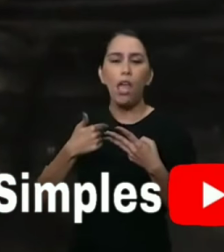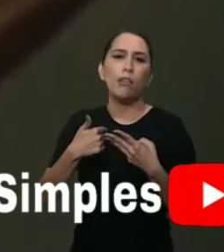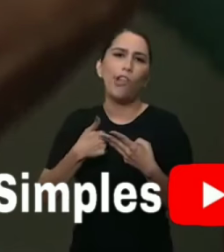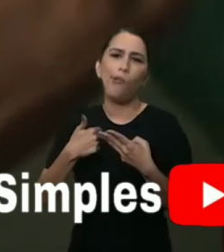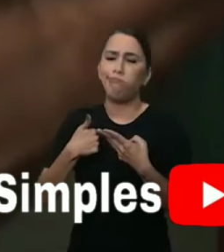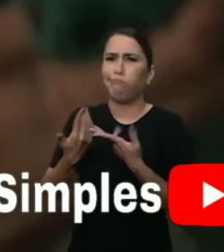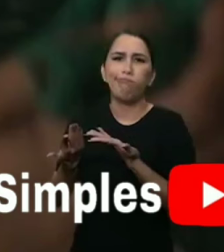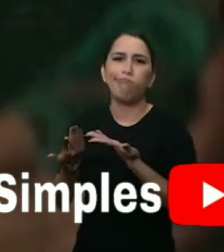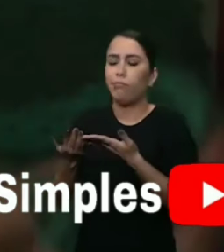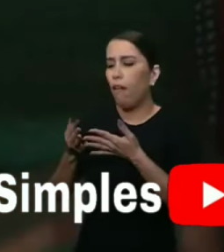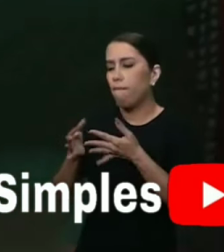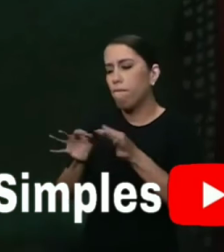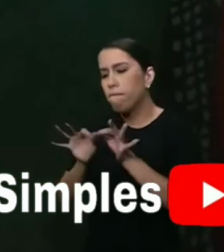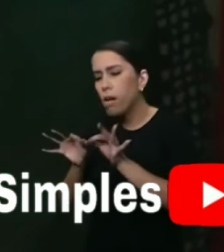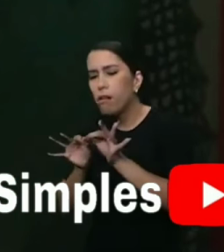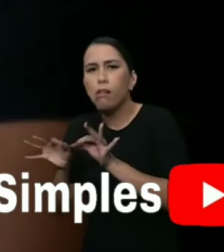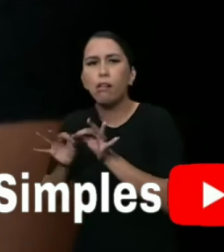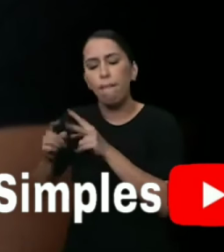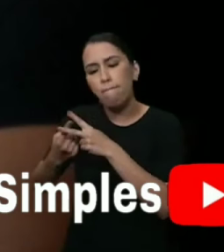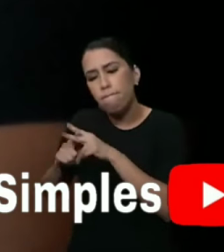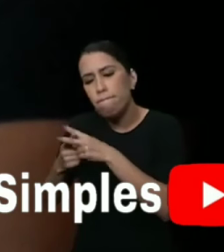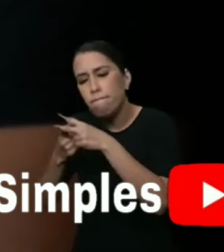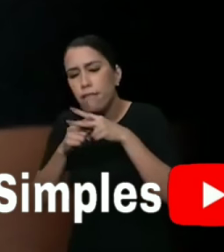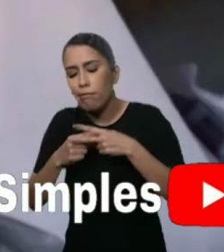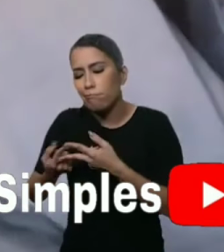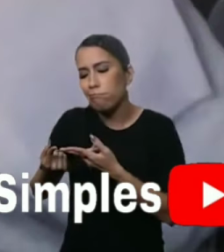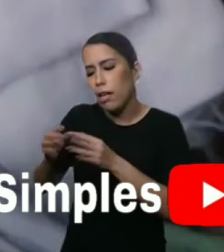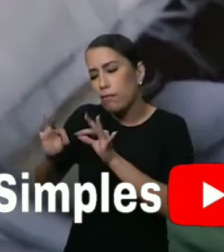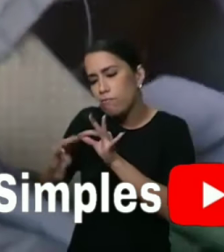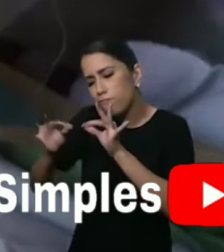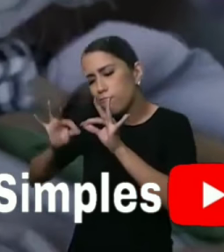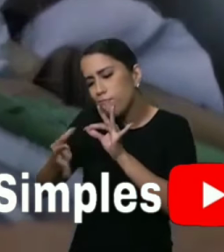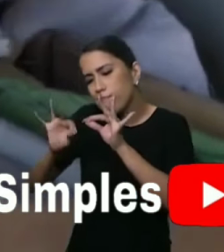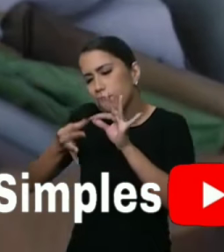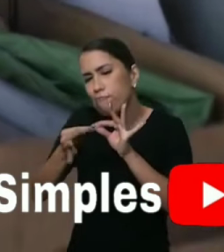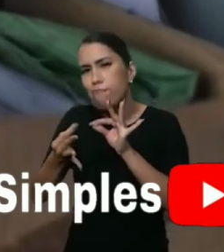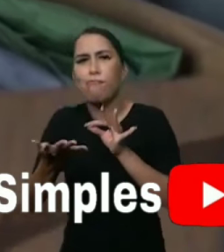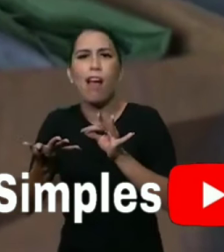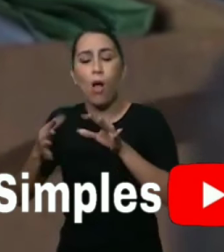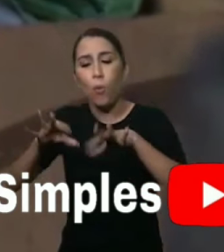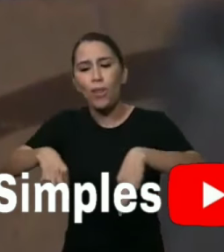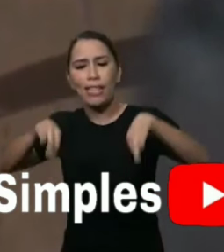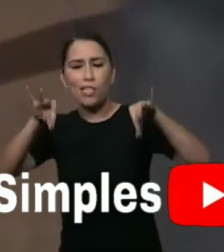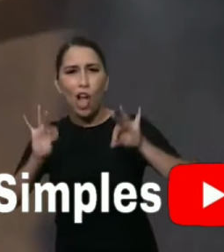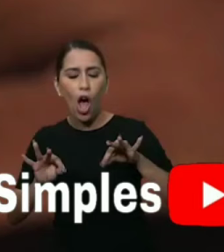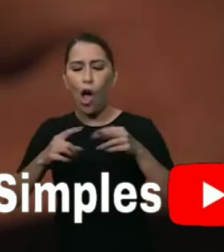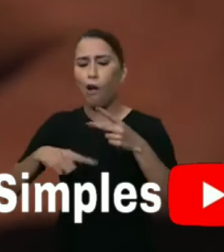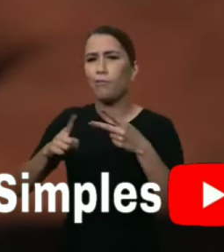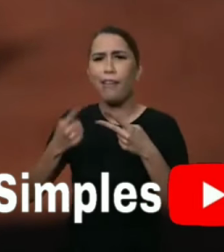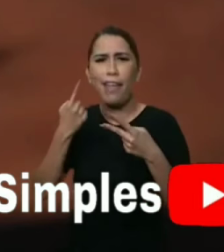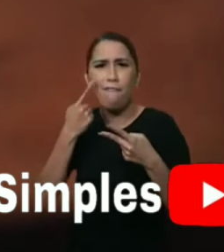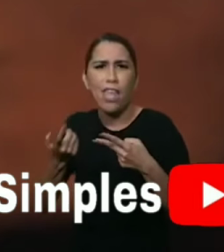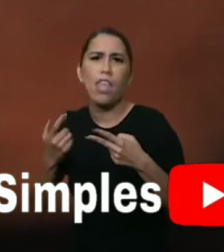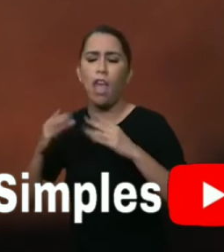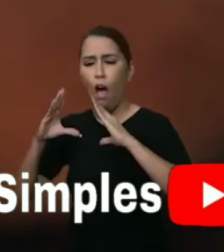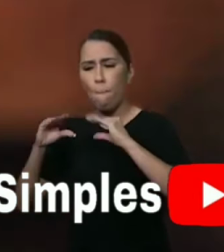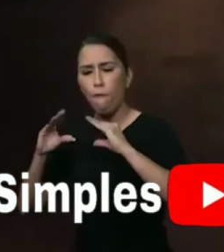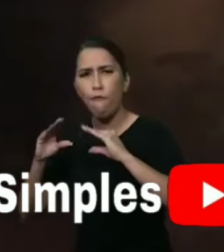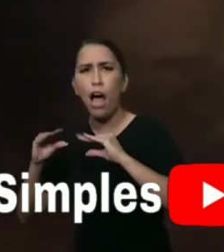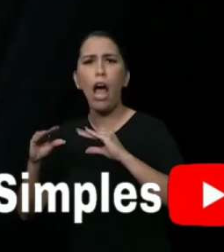Aí alguém diz assim, eu quero um lençol de retalho, eu quero ver uma foto de almofada, eu quero uma